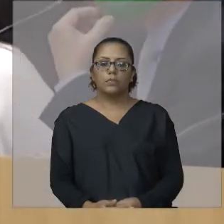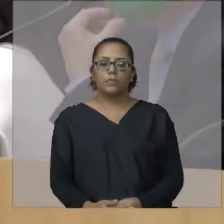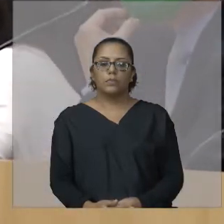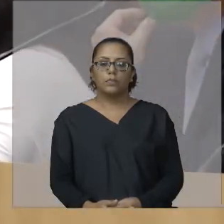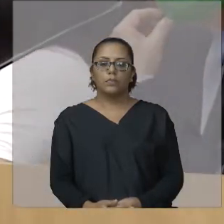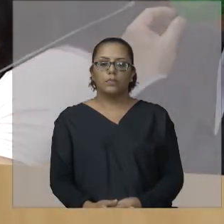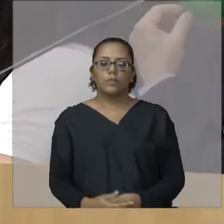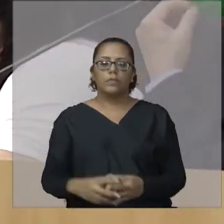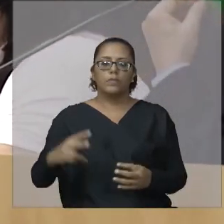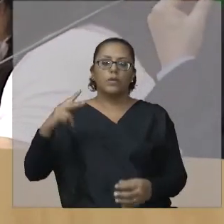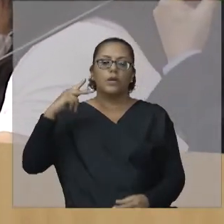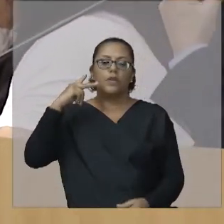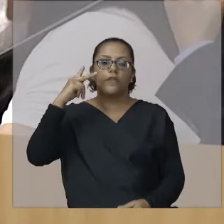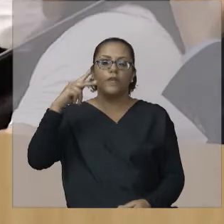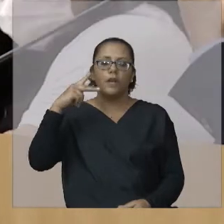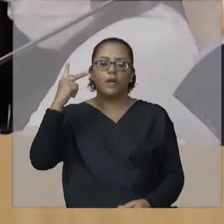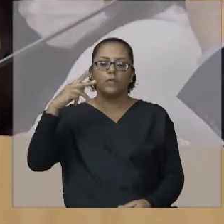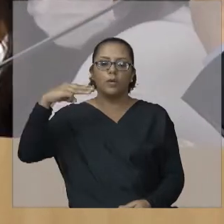Vereador Marcão da Academia.